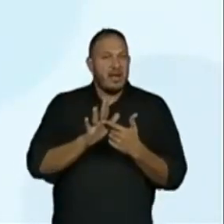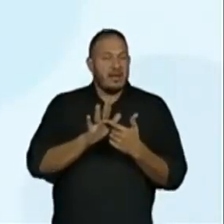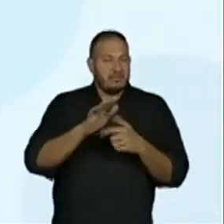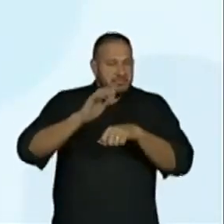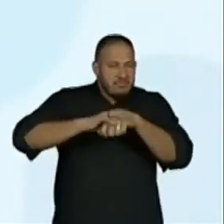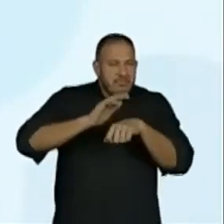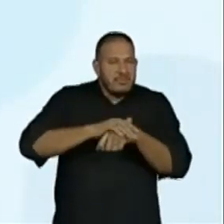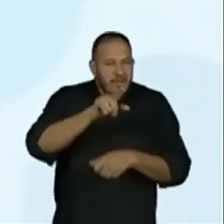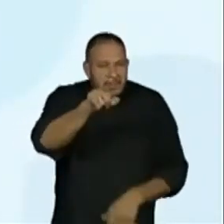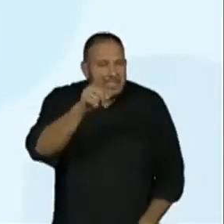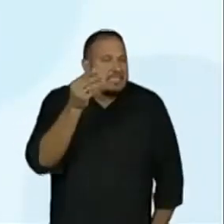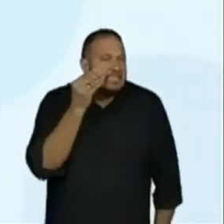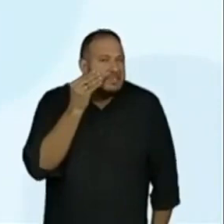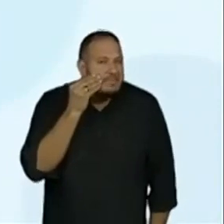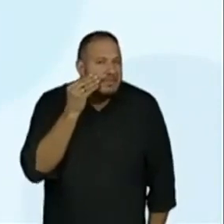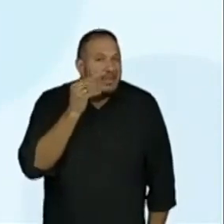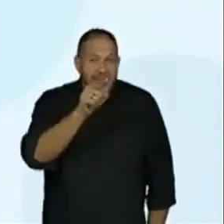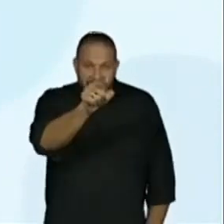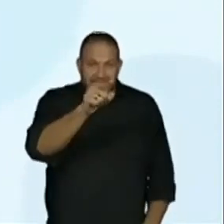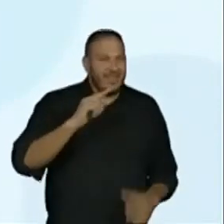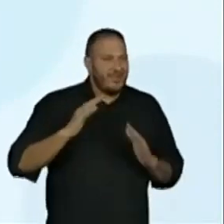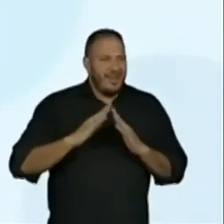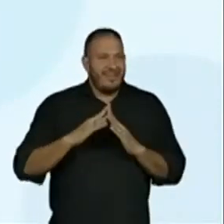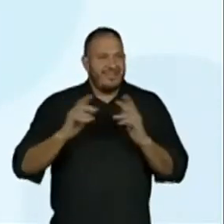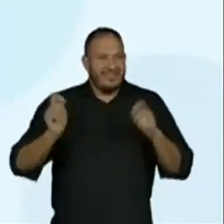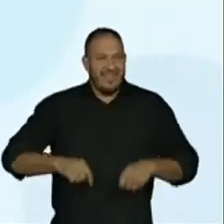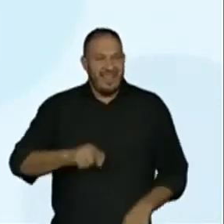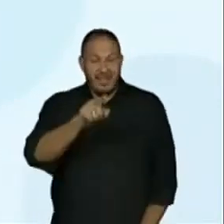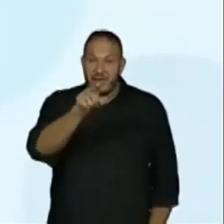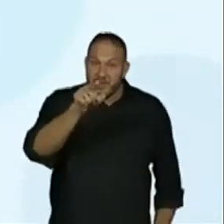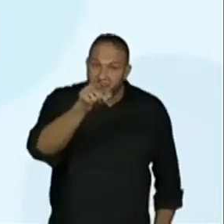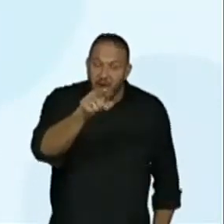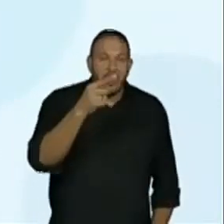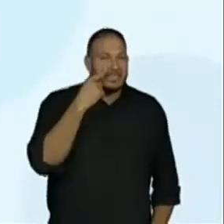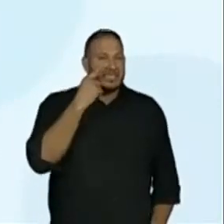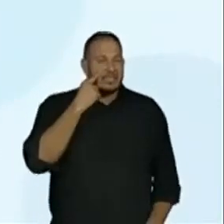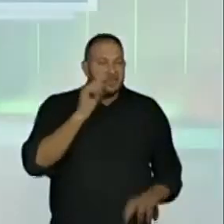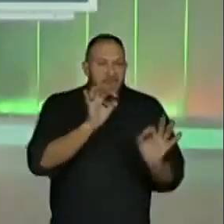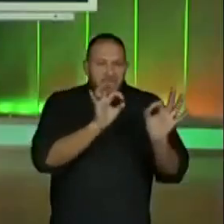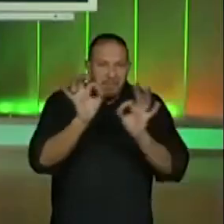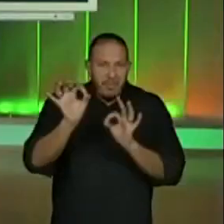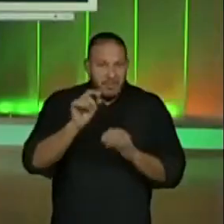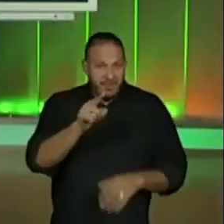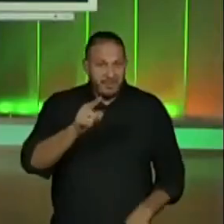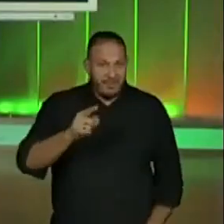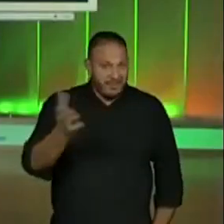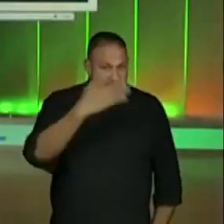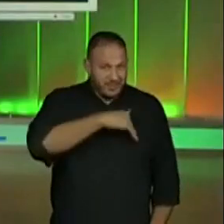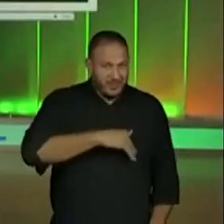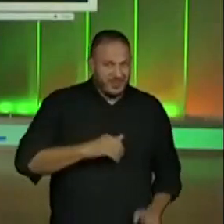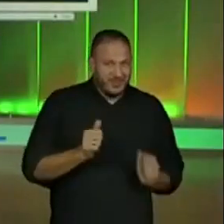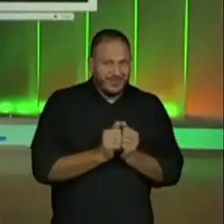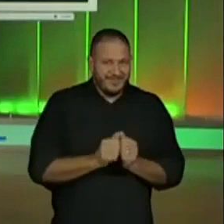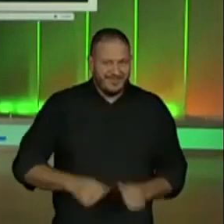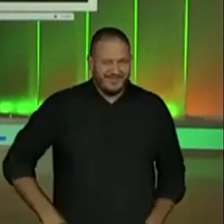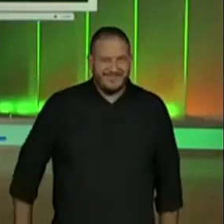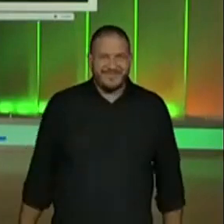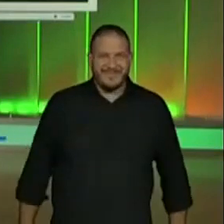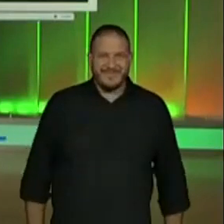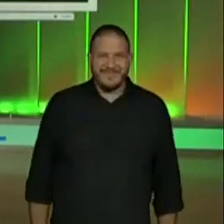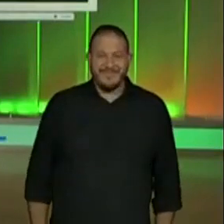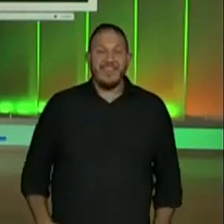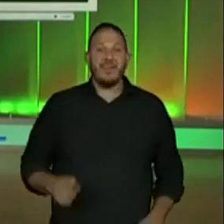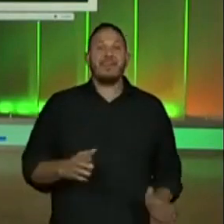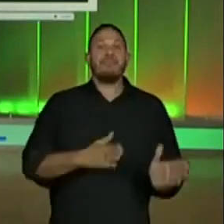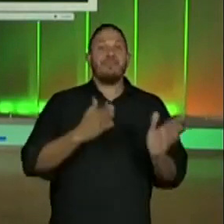fazer e experimentar aí na sua casa. Vou seguir por aqui. Vamos juntos, então, para